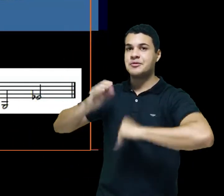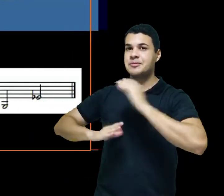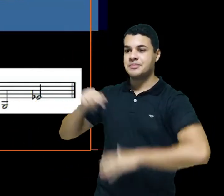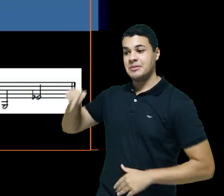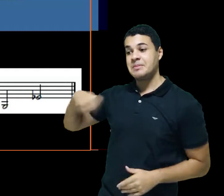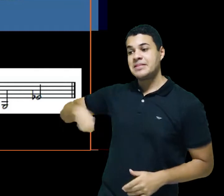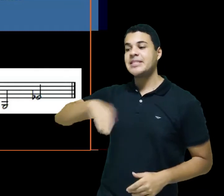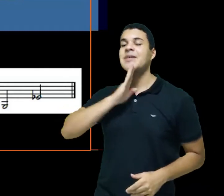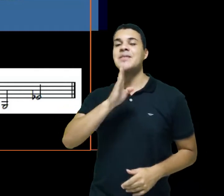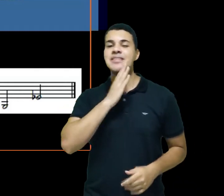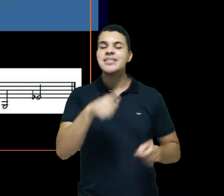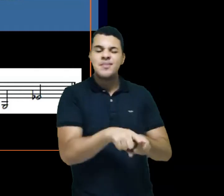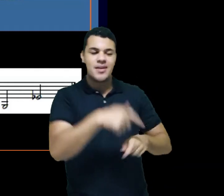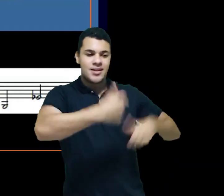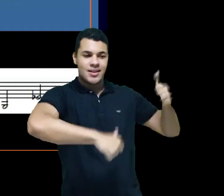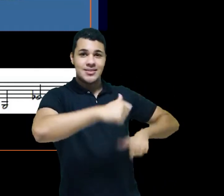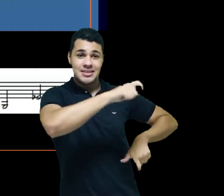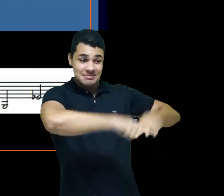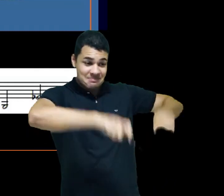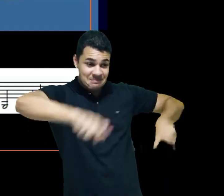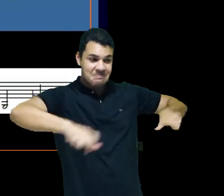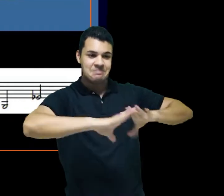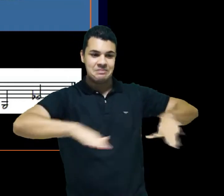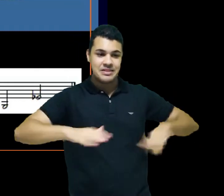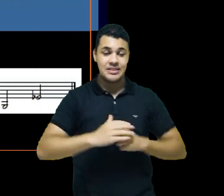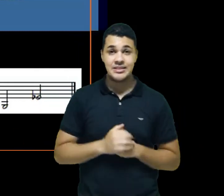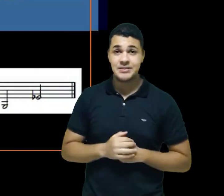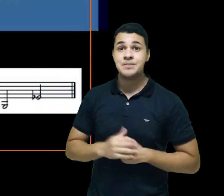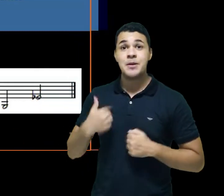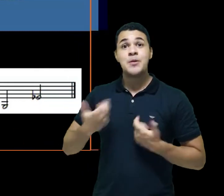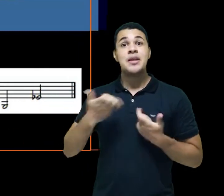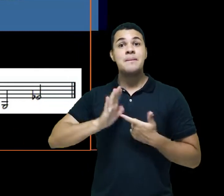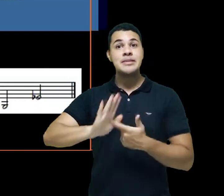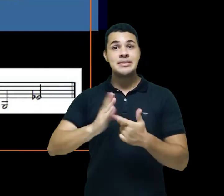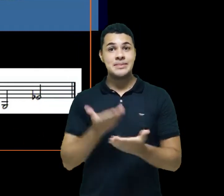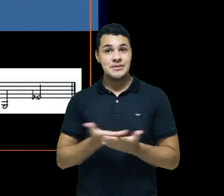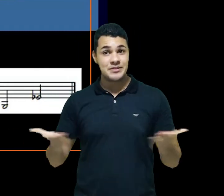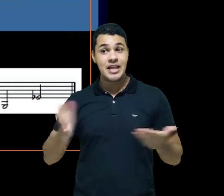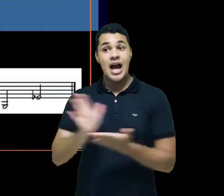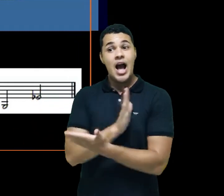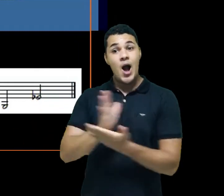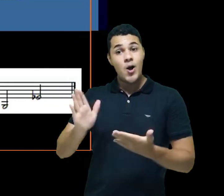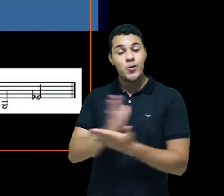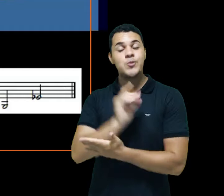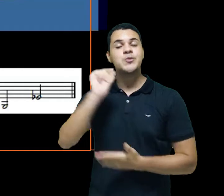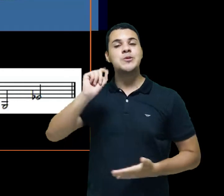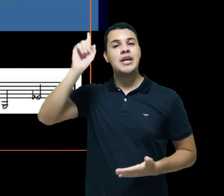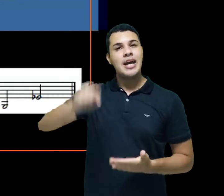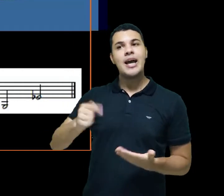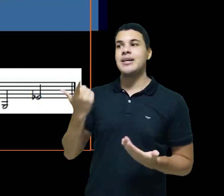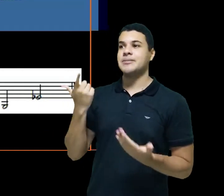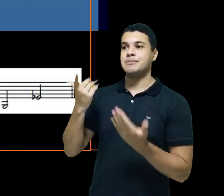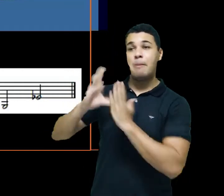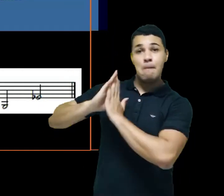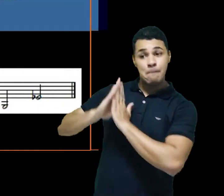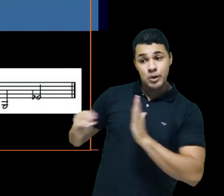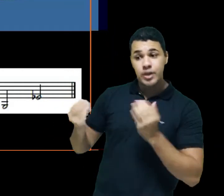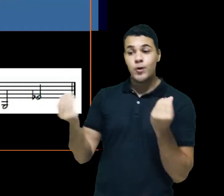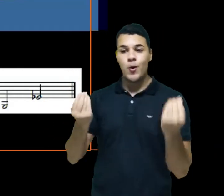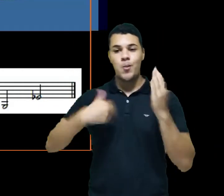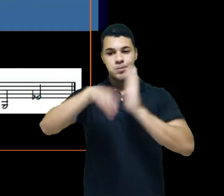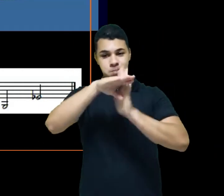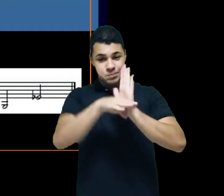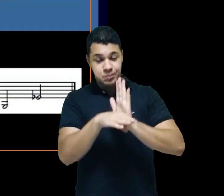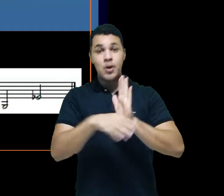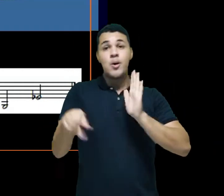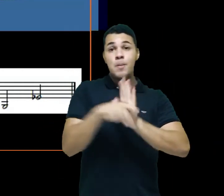analisar caso a caso. De toda forma, eu gostaria de apresentar para vocês alguns parâmetros de